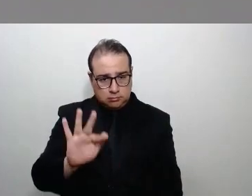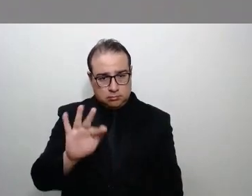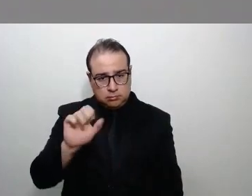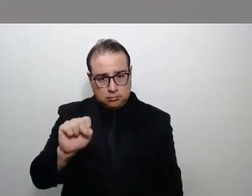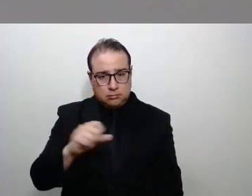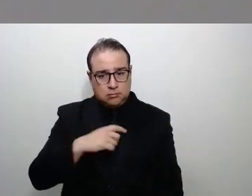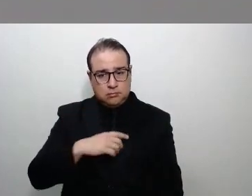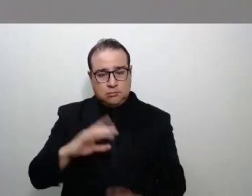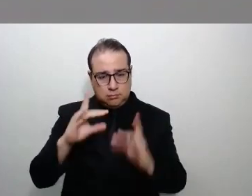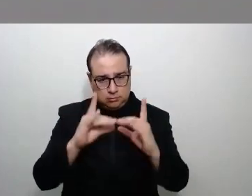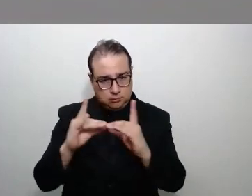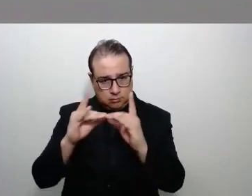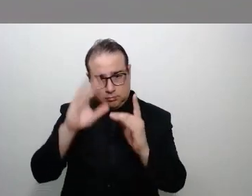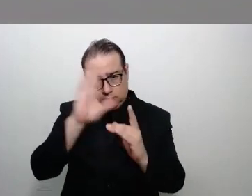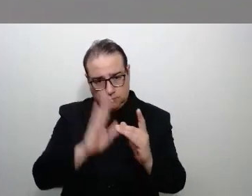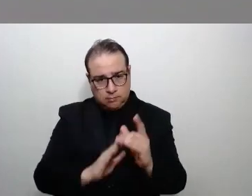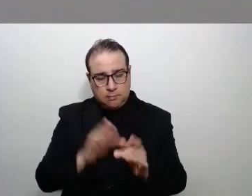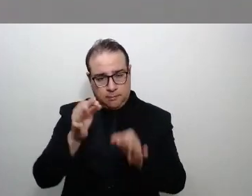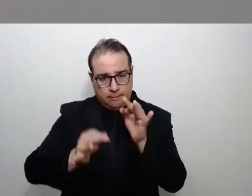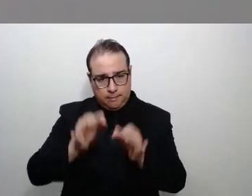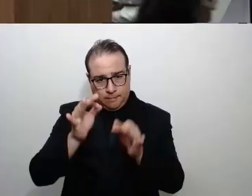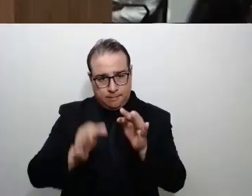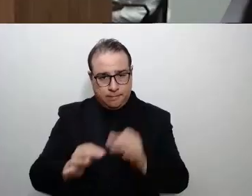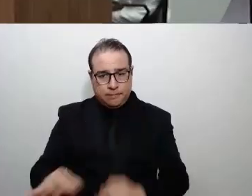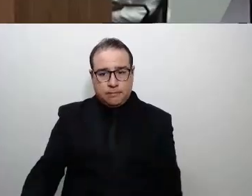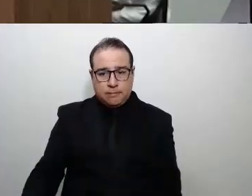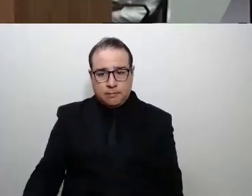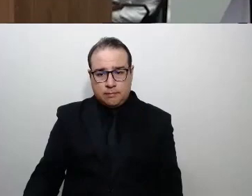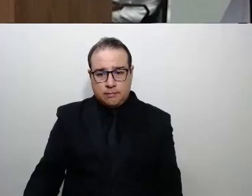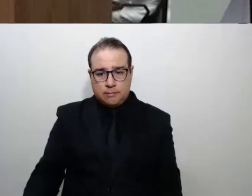corrigidor Nacional de Justiça